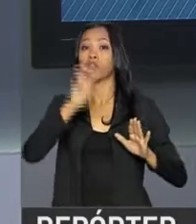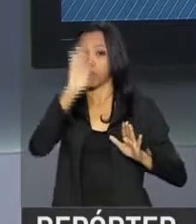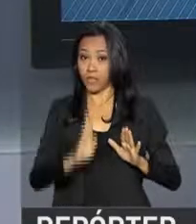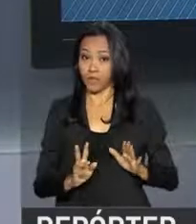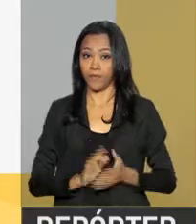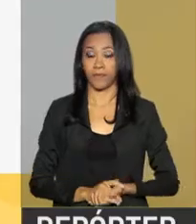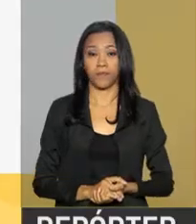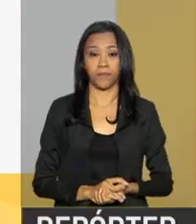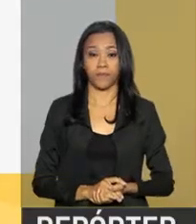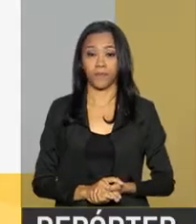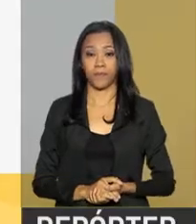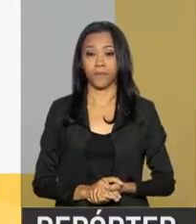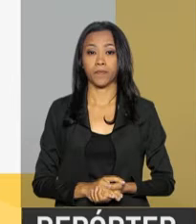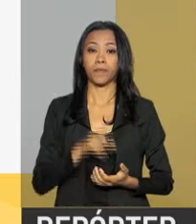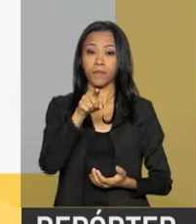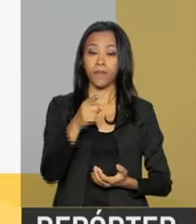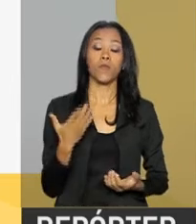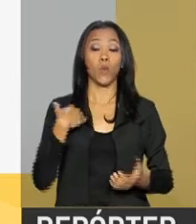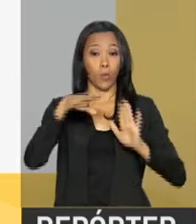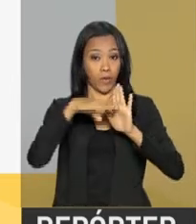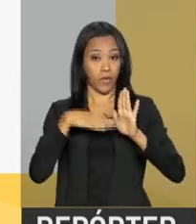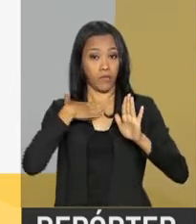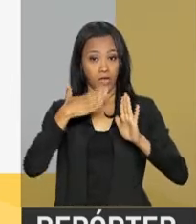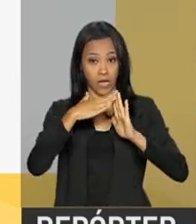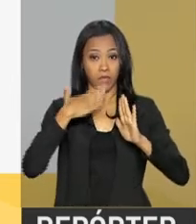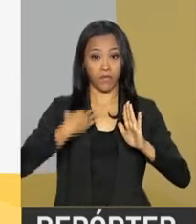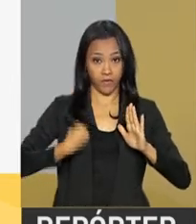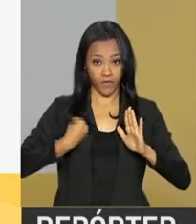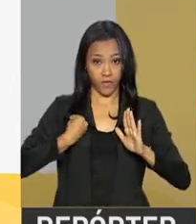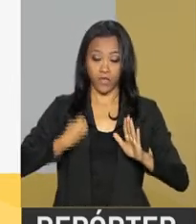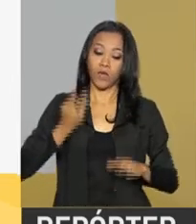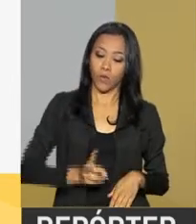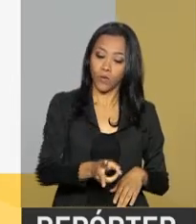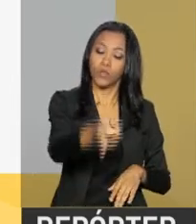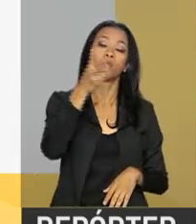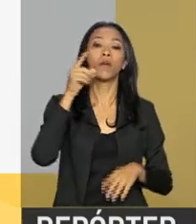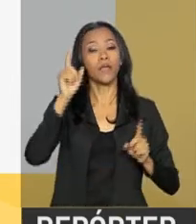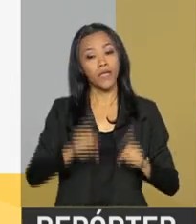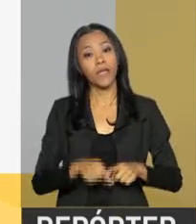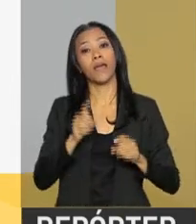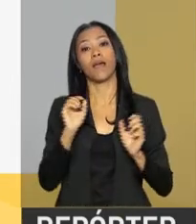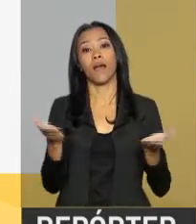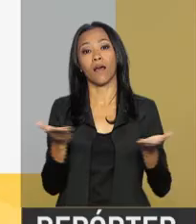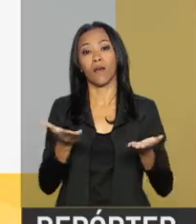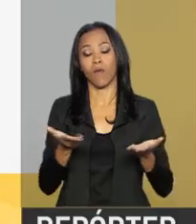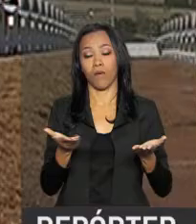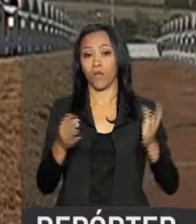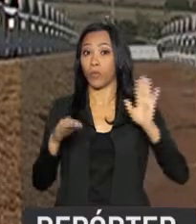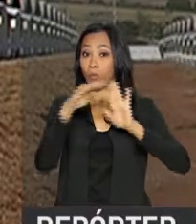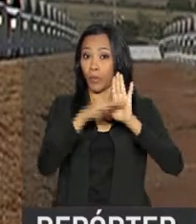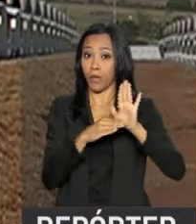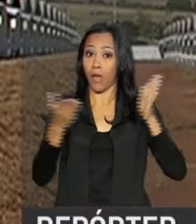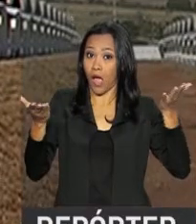trecho. O Minha Casa Minha Vida continua e faz parte do programa Agora é Avançar. Quando assumimos